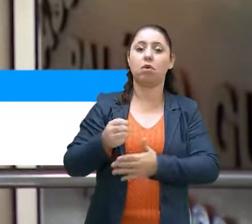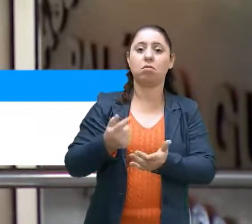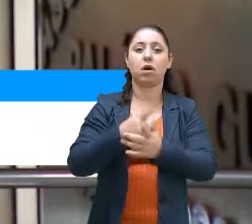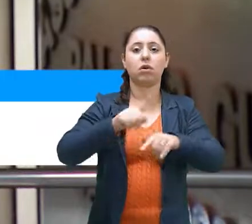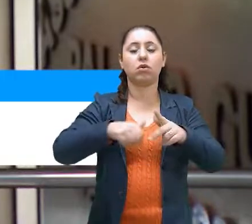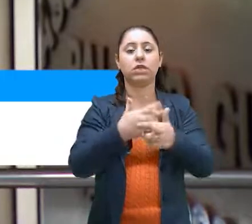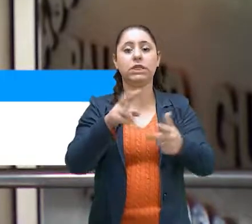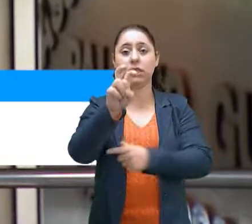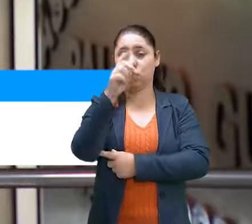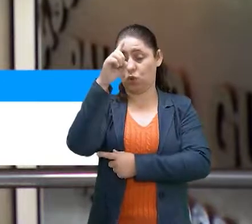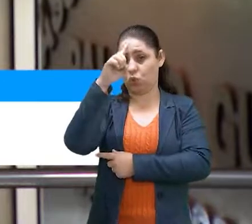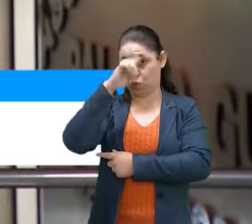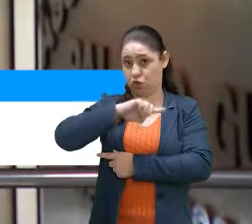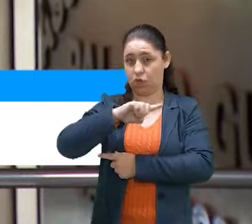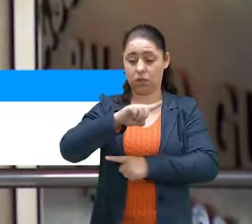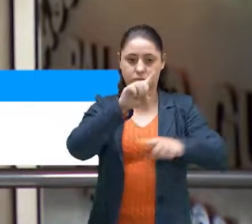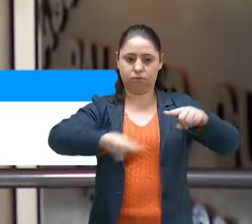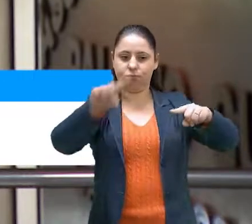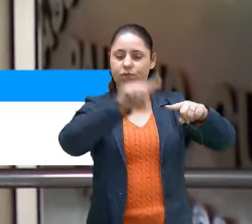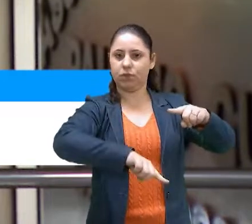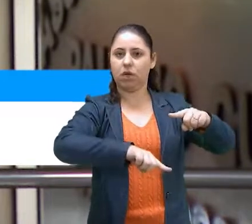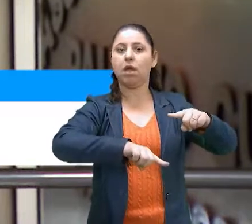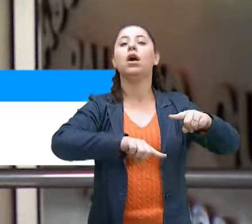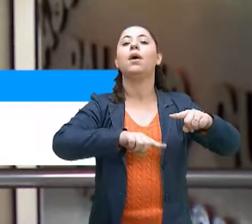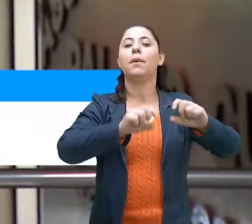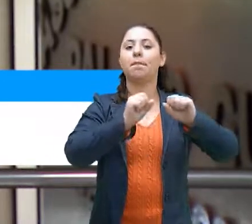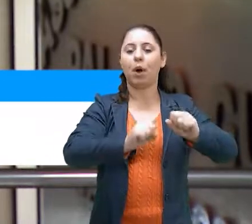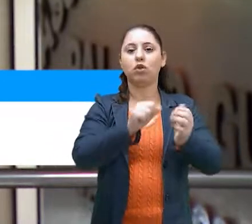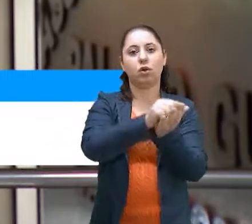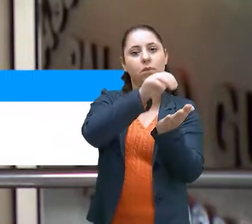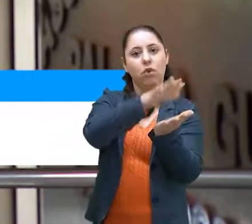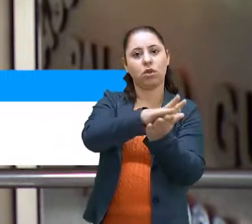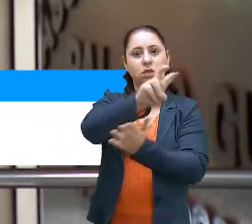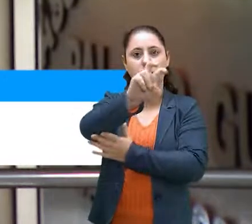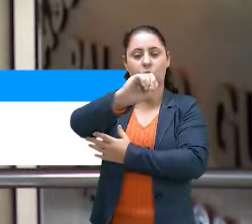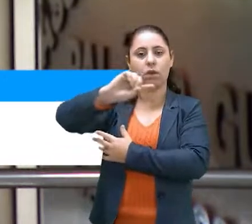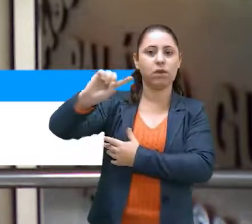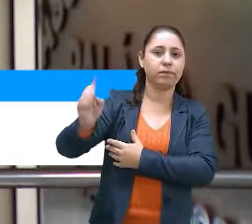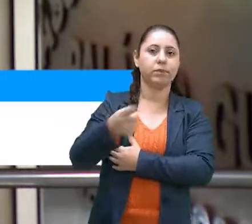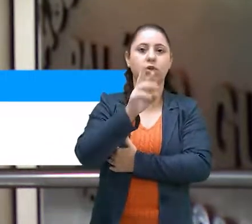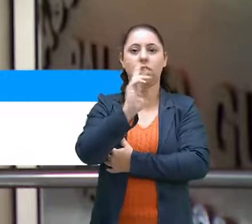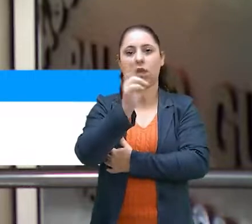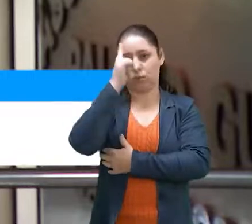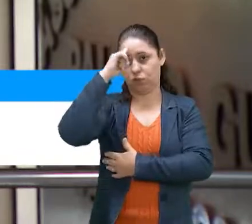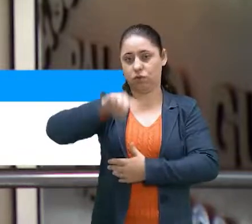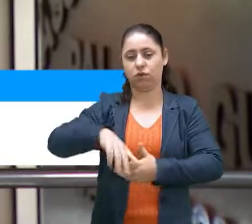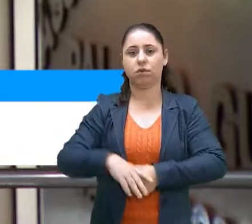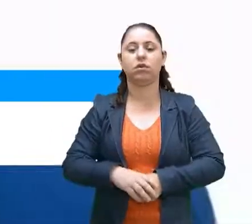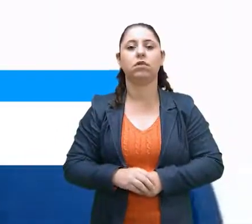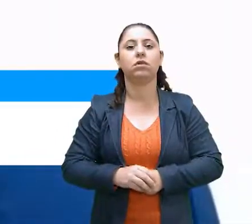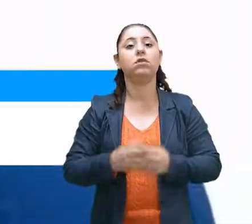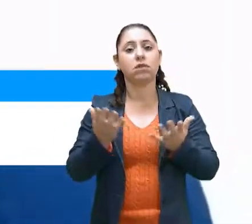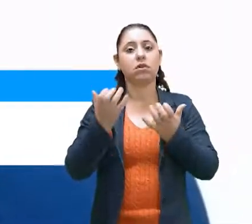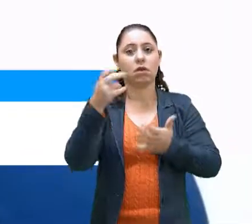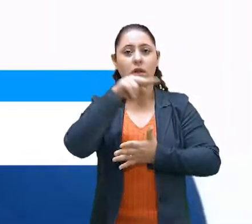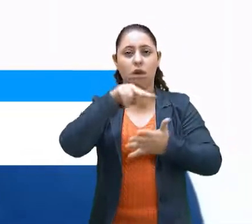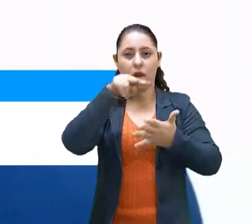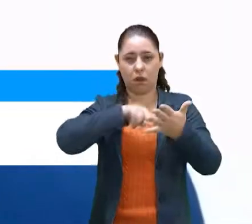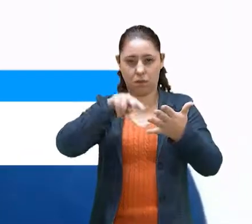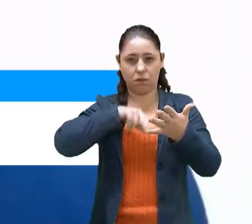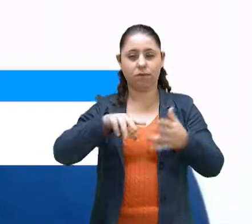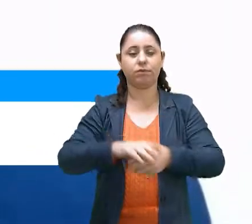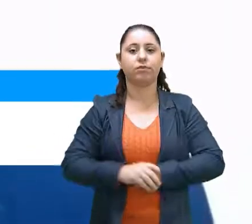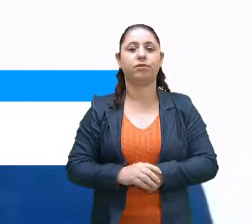exibição seja suspensa em 5 dias. Caso contrário, as plataformas podem ser multadas em R$ 50 mil por dia. Eu gostaria de